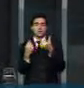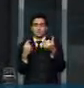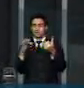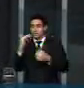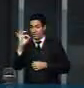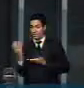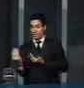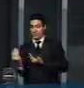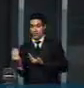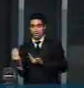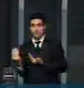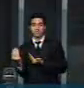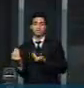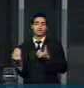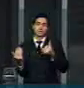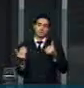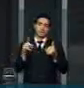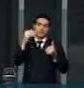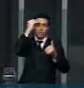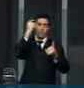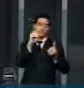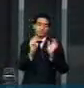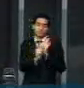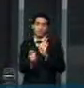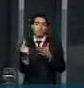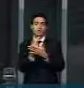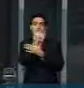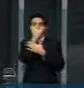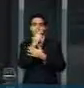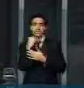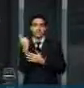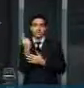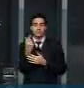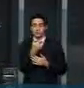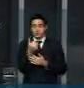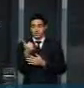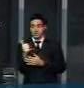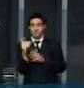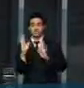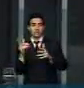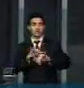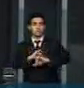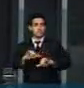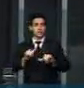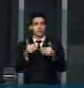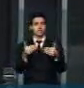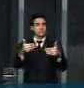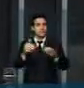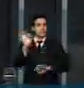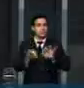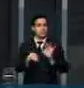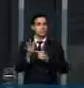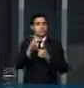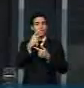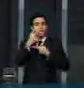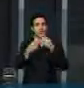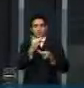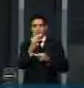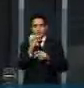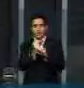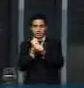6 em cada 10 jovens que falecem. O mapa da violência 2011, divulgado pelo Ministério da Justiça, revelou que nos últimos 10 anos, em